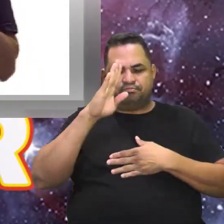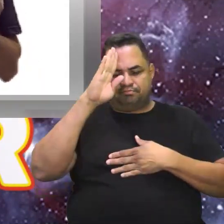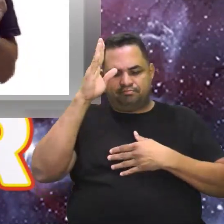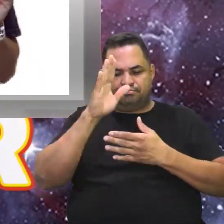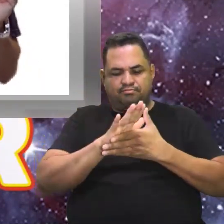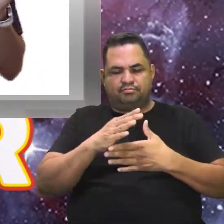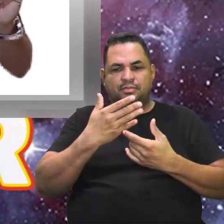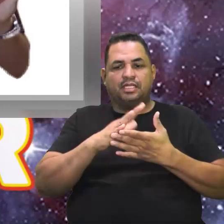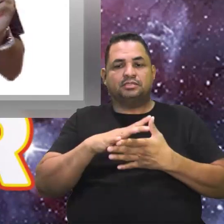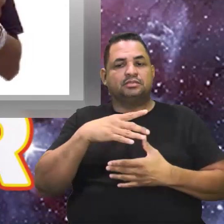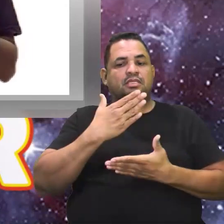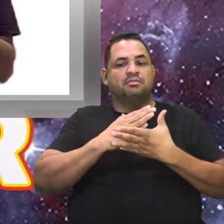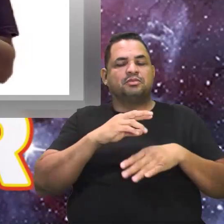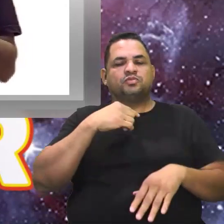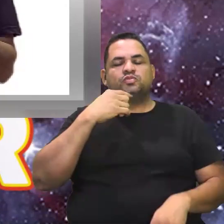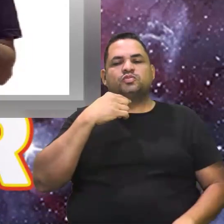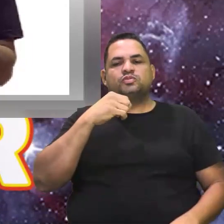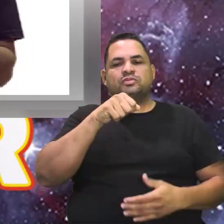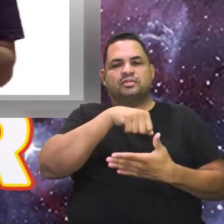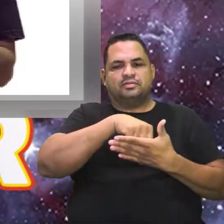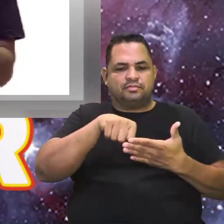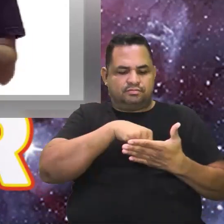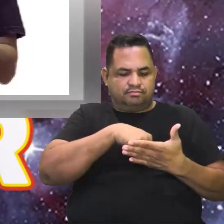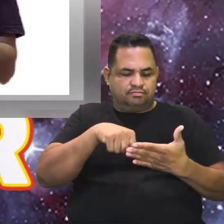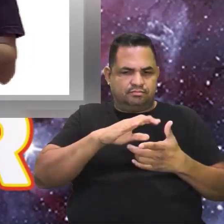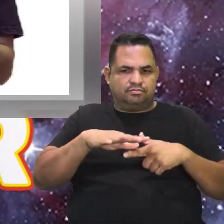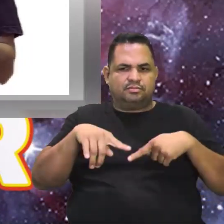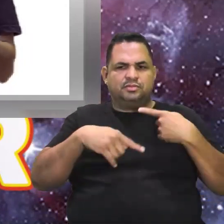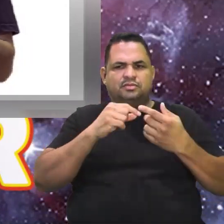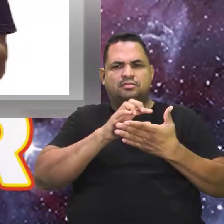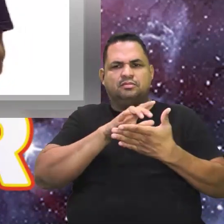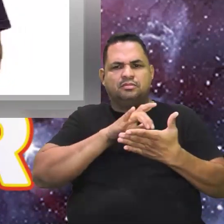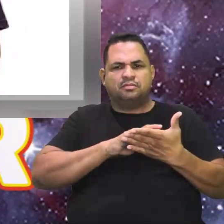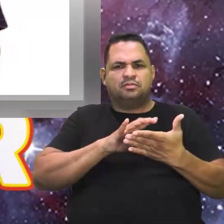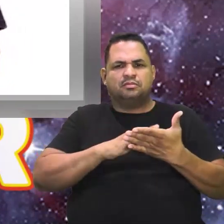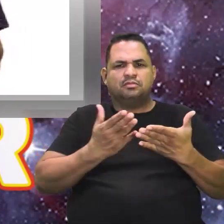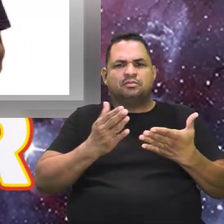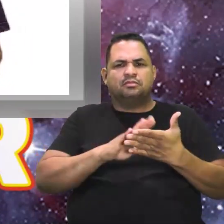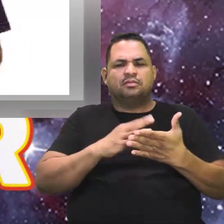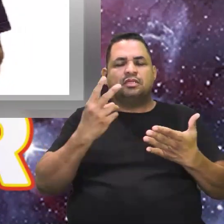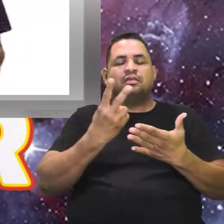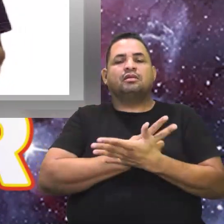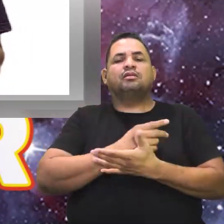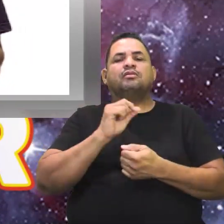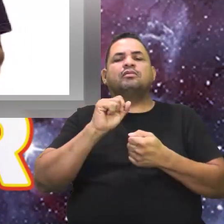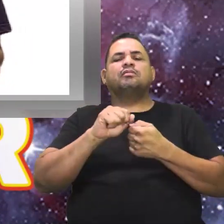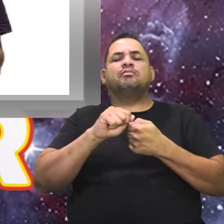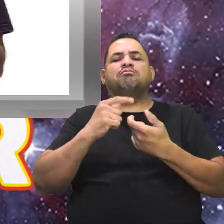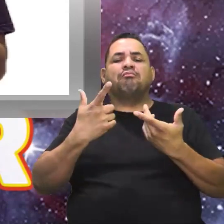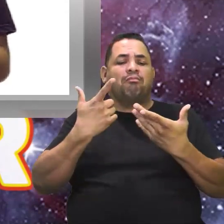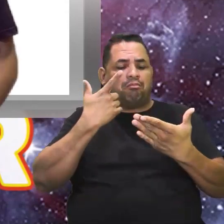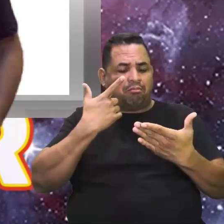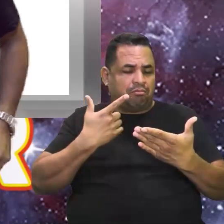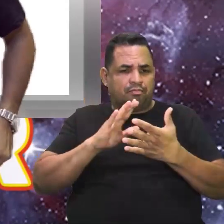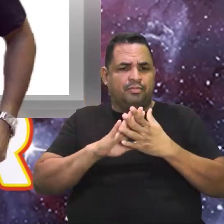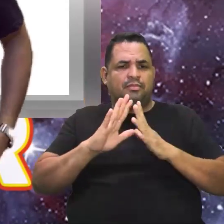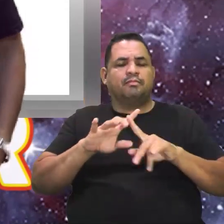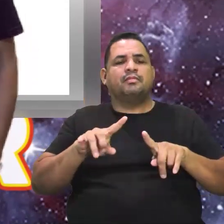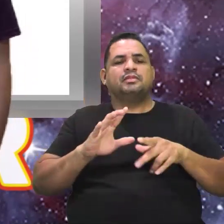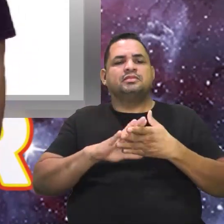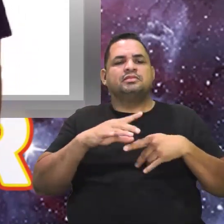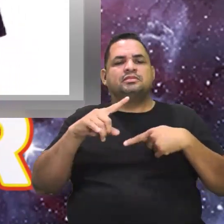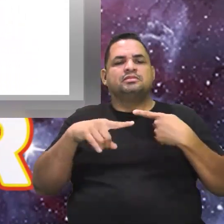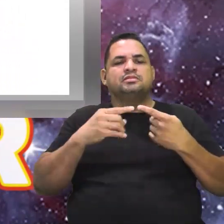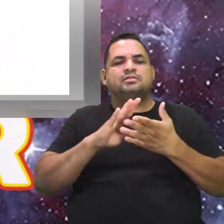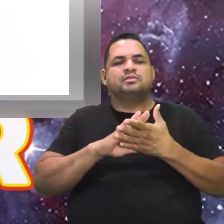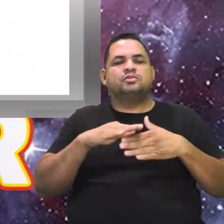certa. Faça a conta no papel, brutal, depois calculadora. Na punha, Errei. né? O que eu fiz de errado aqui? Mas já ciente que